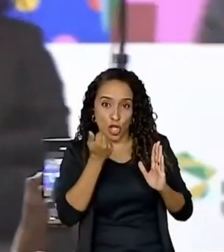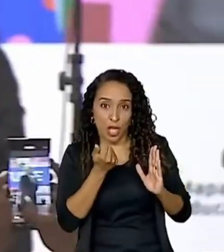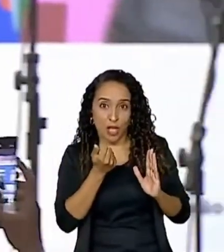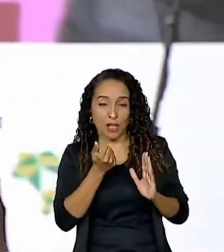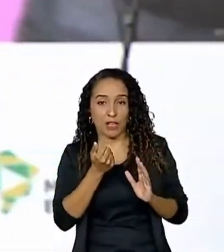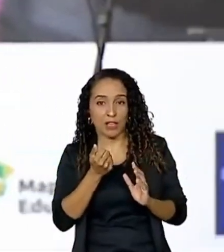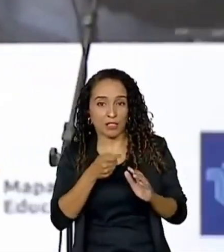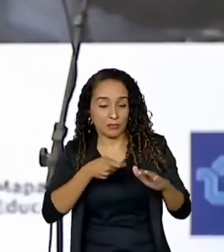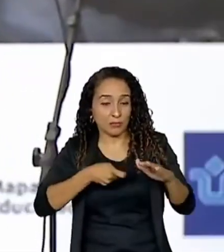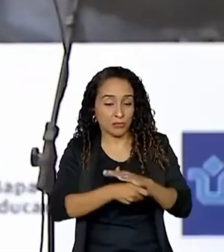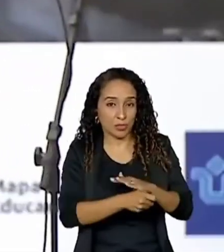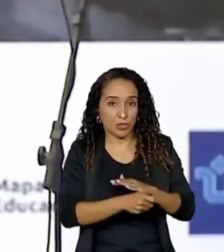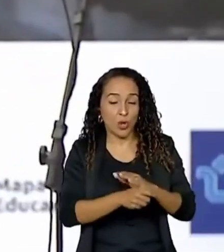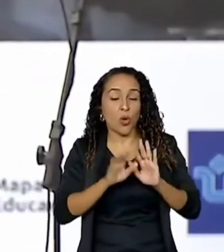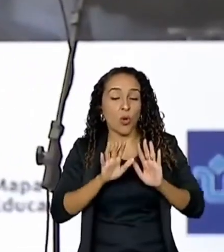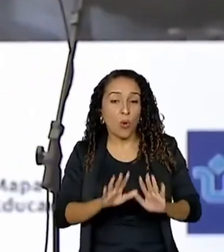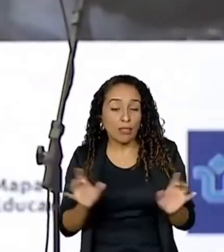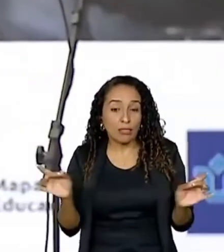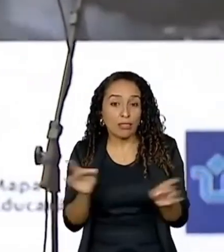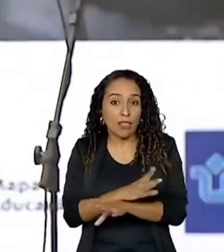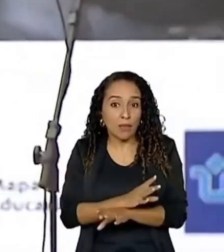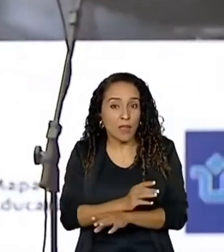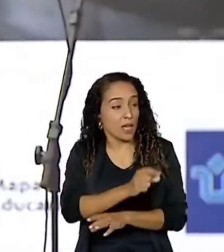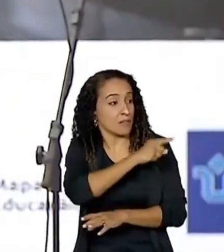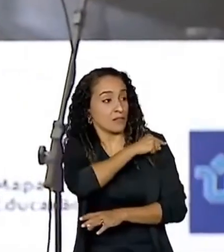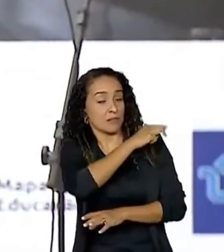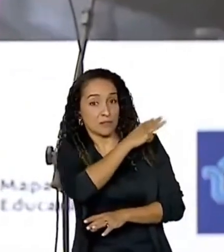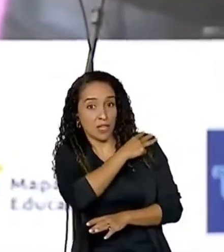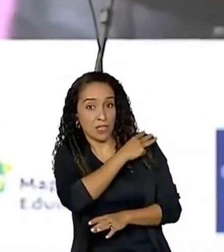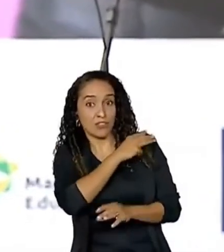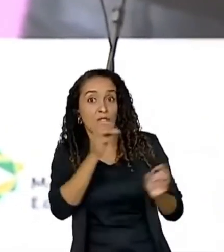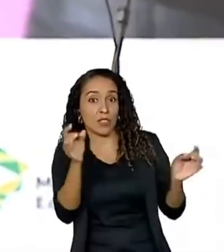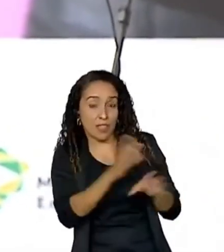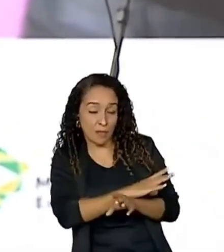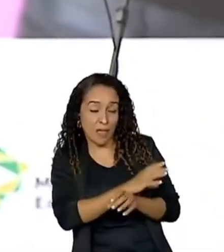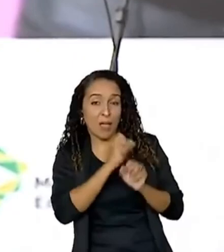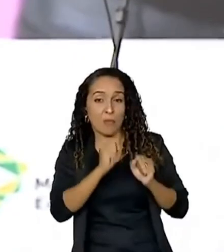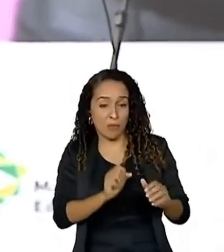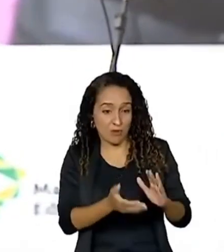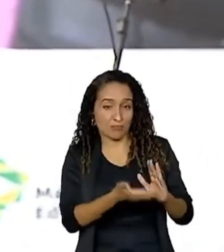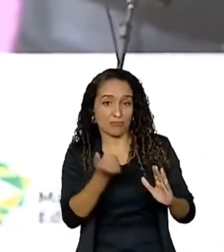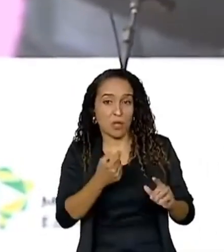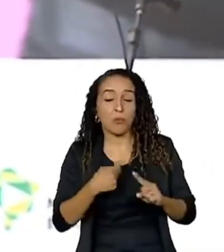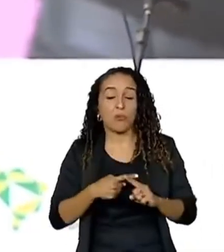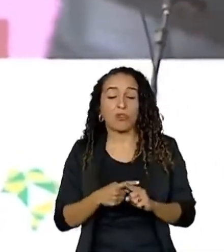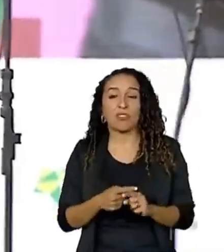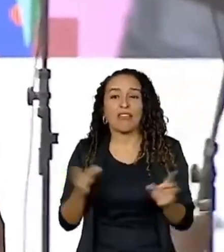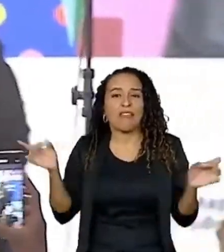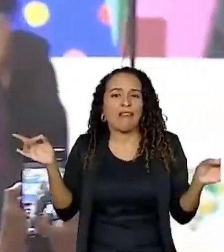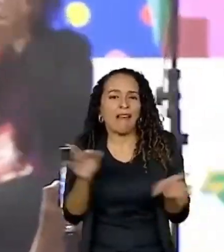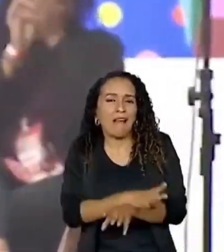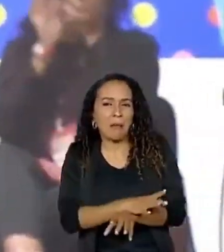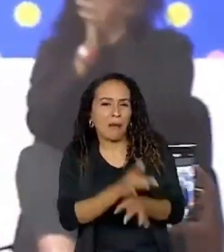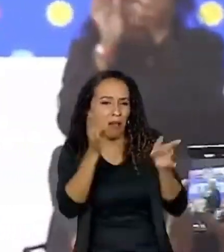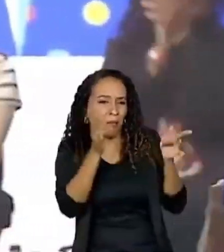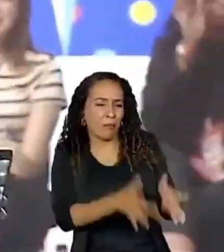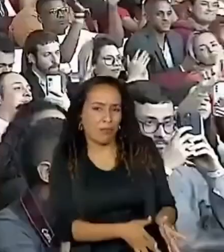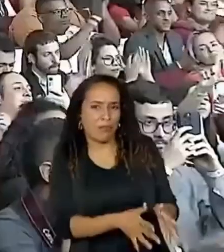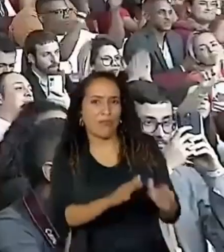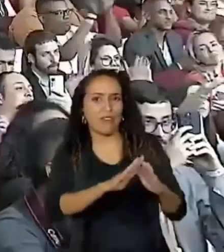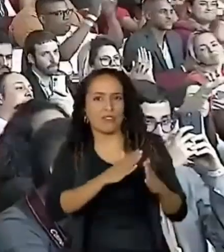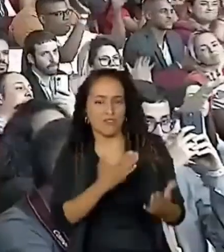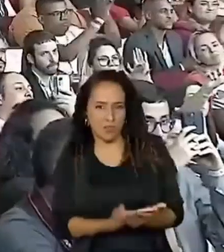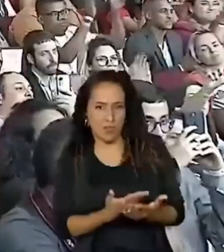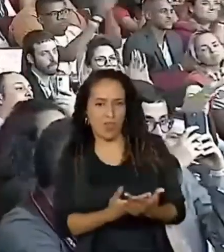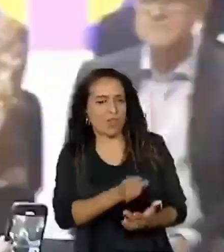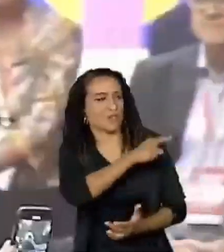dele quando ele terminar o ensino médio, porque a gente quer acabar com a evasão escolar no ensino médio e a gente